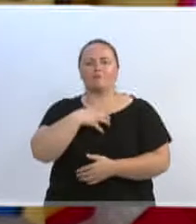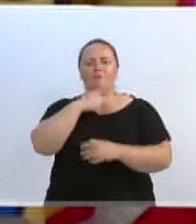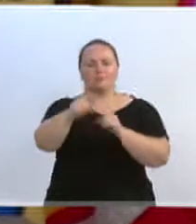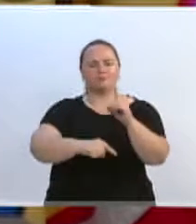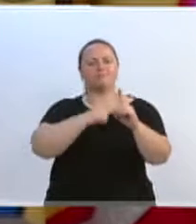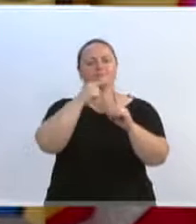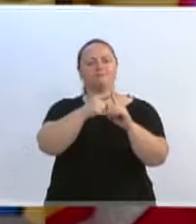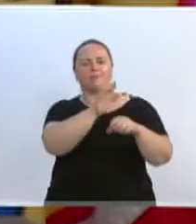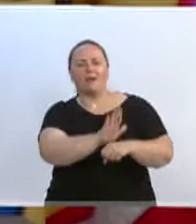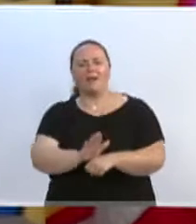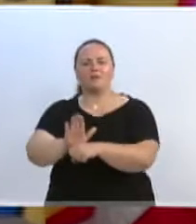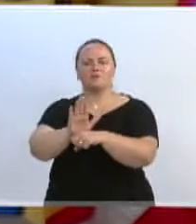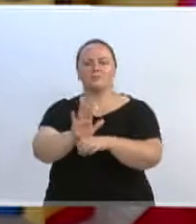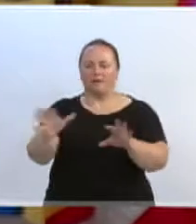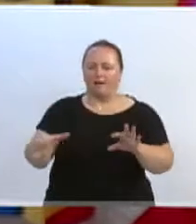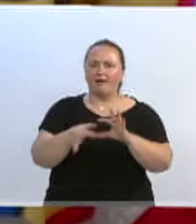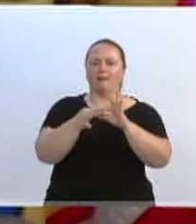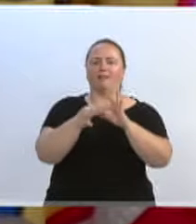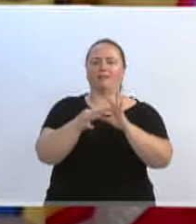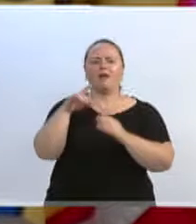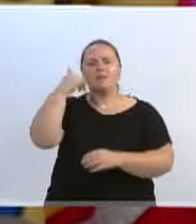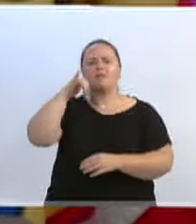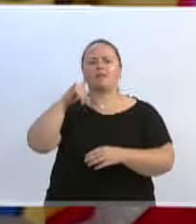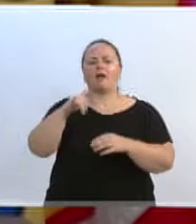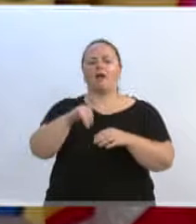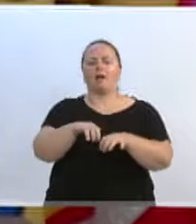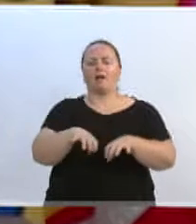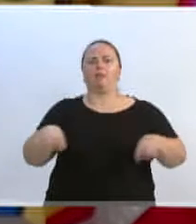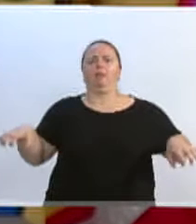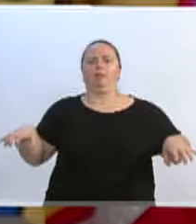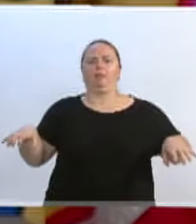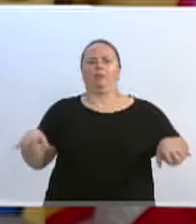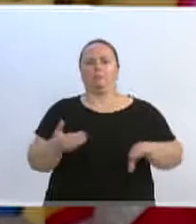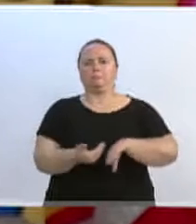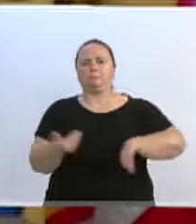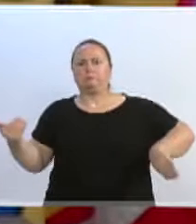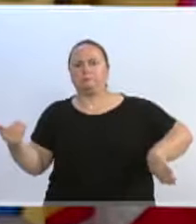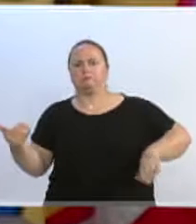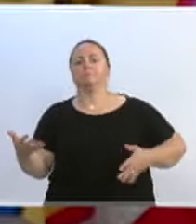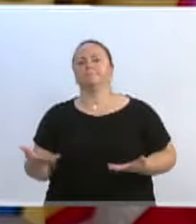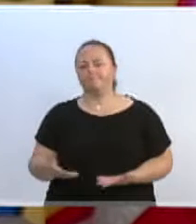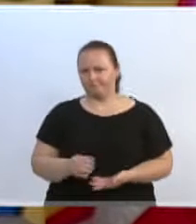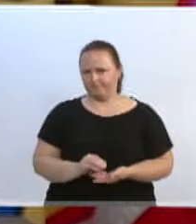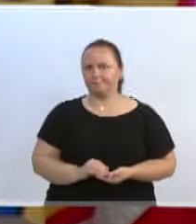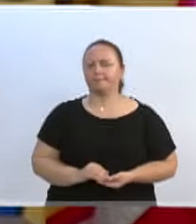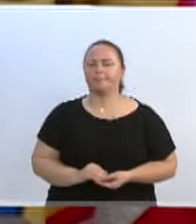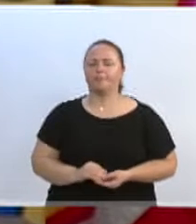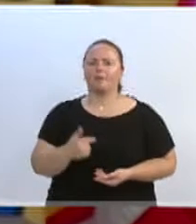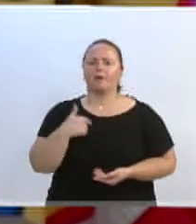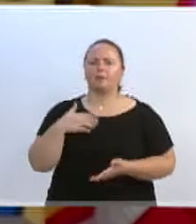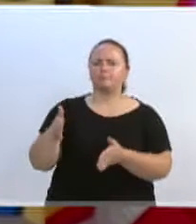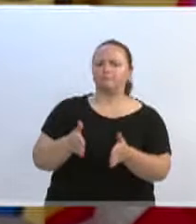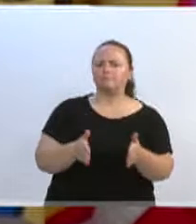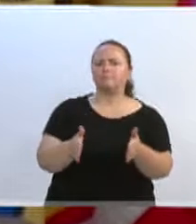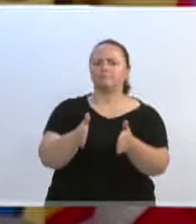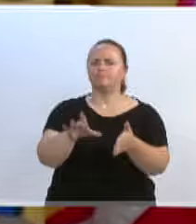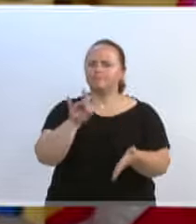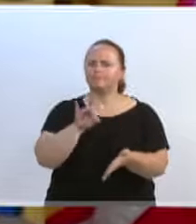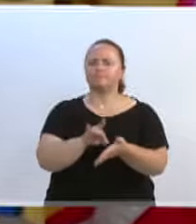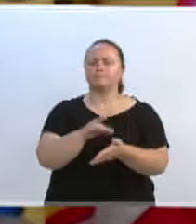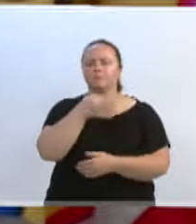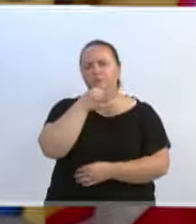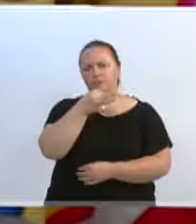realmente a união de todos e não a desunião. Faço o devido encaminhamento no que diz respeito à minha